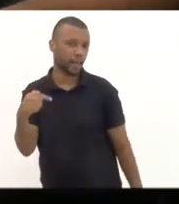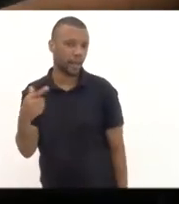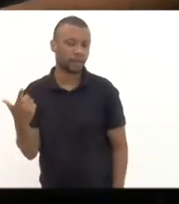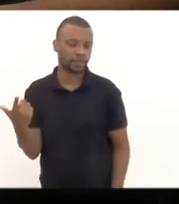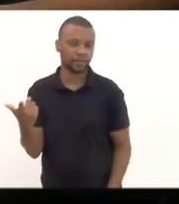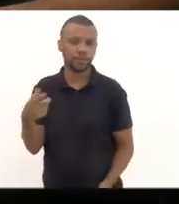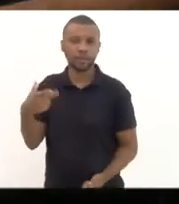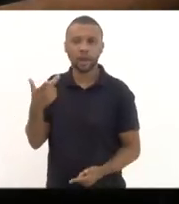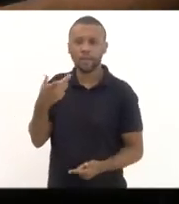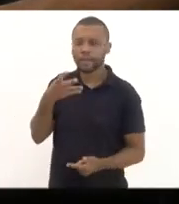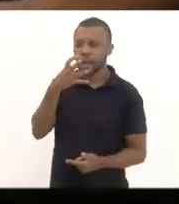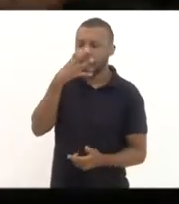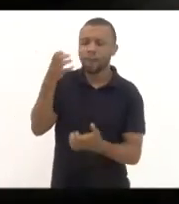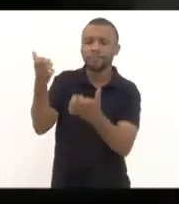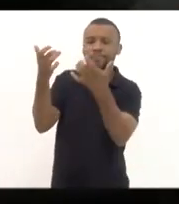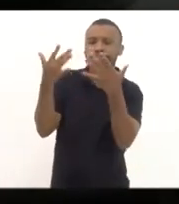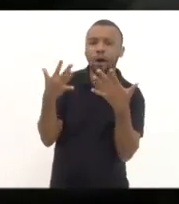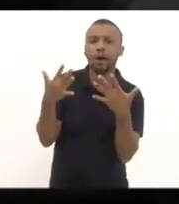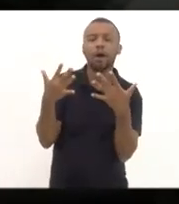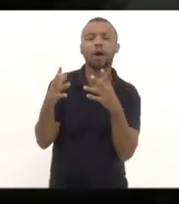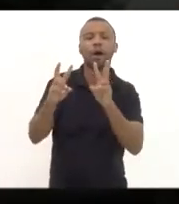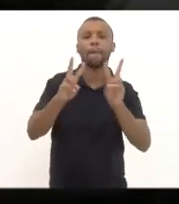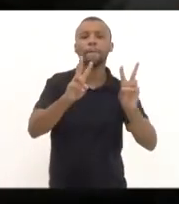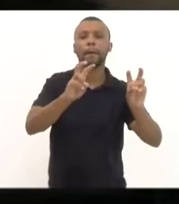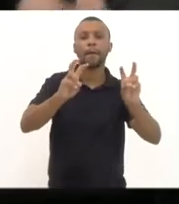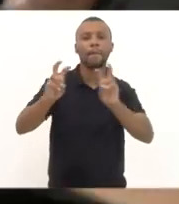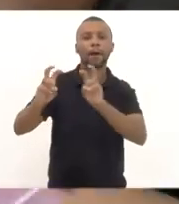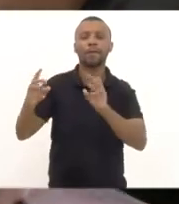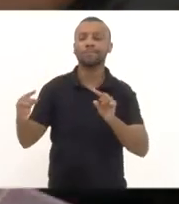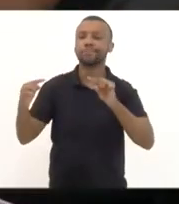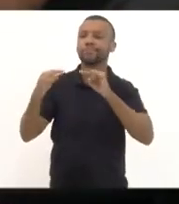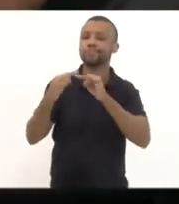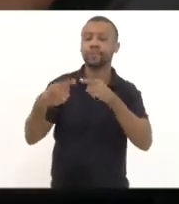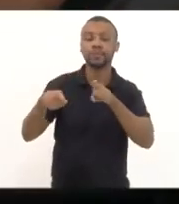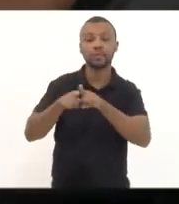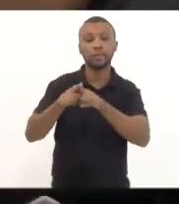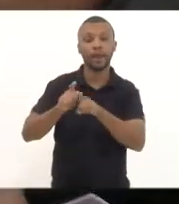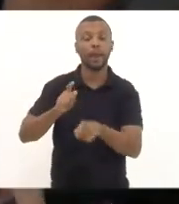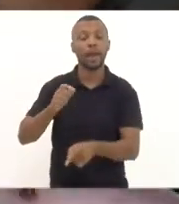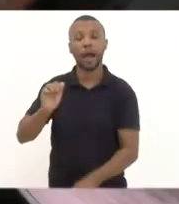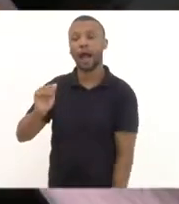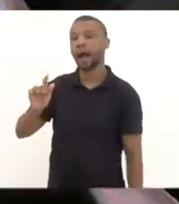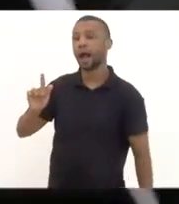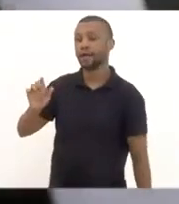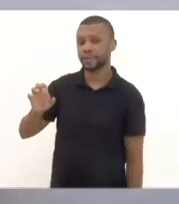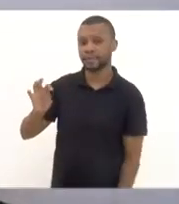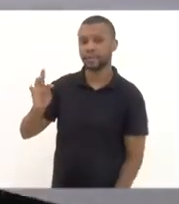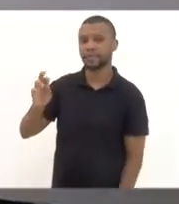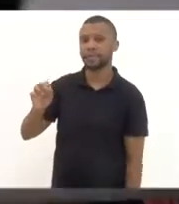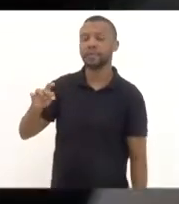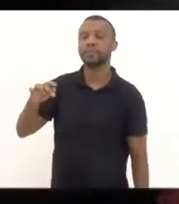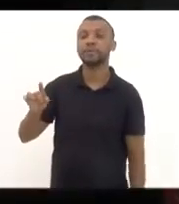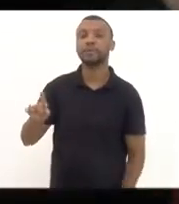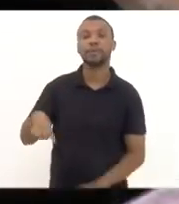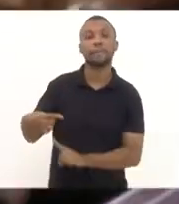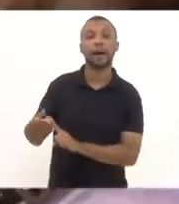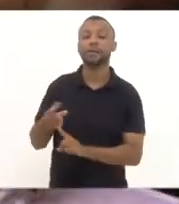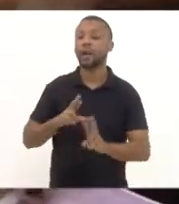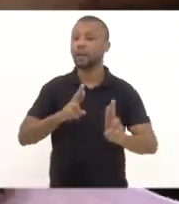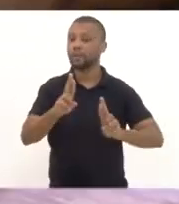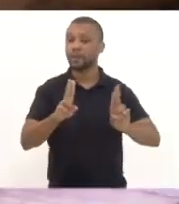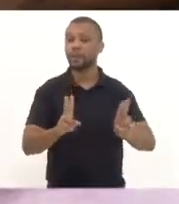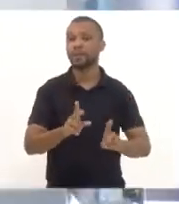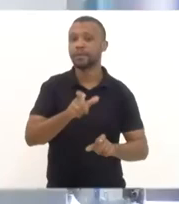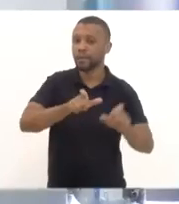as representações do estado que foram que estivesse a matéria como também agetransp como também representante dos usuários para